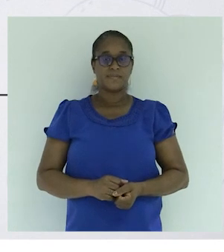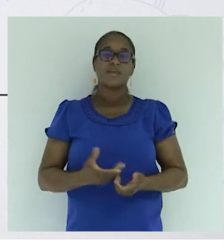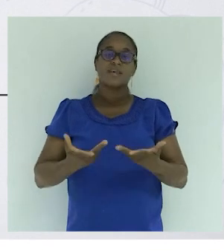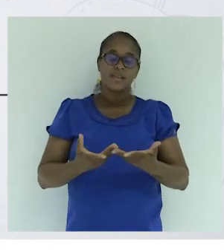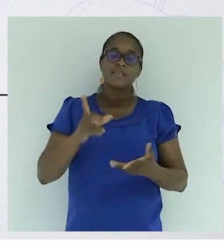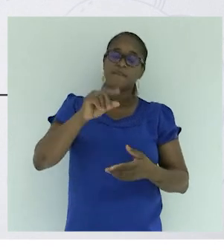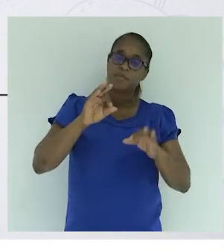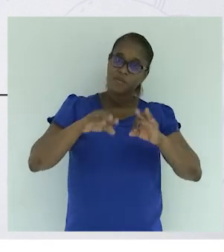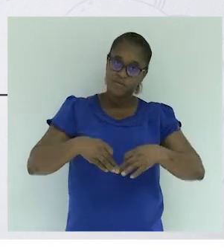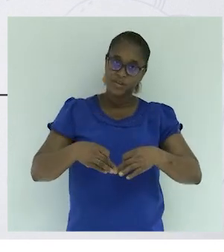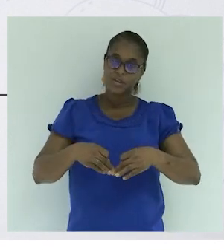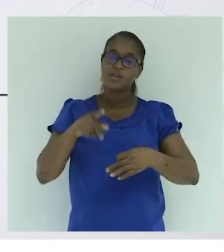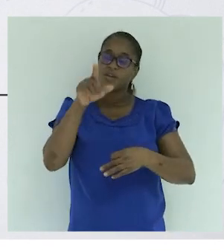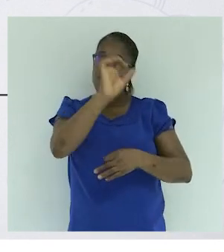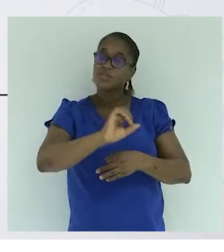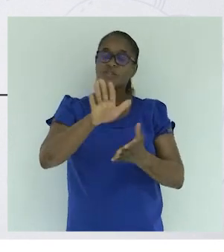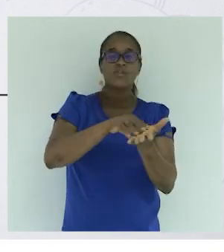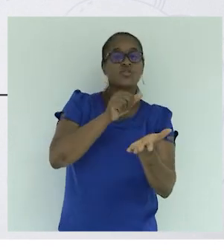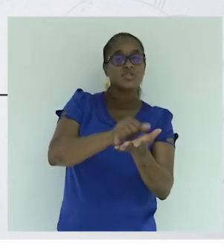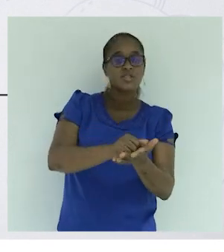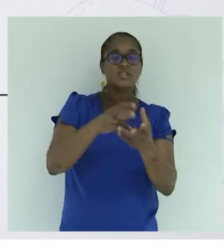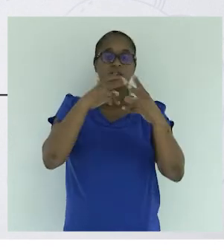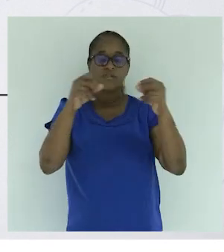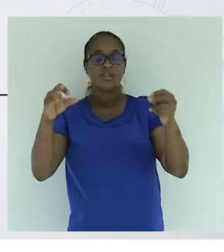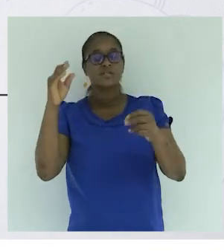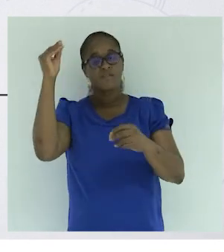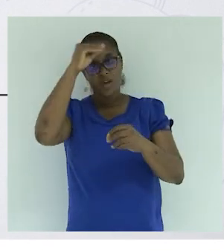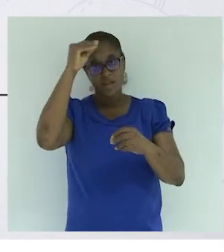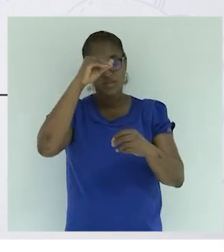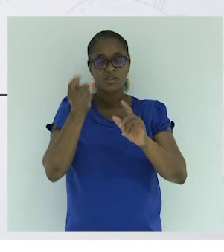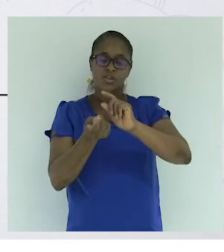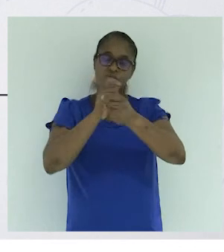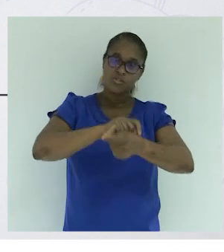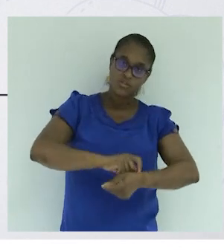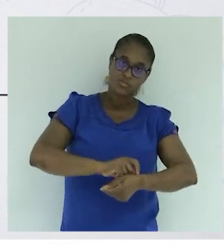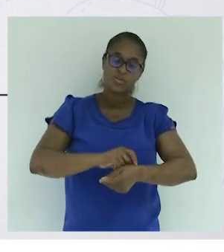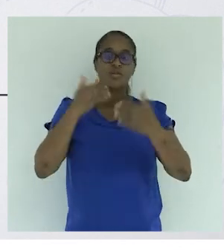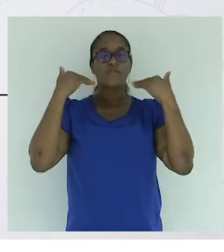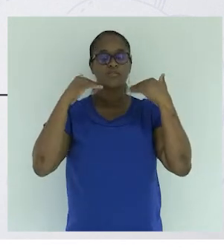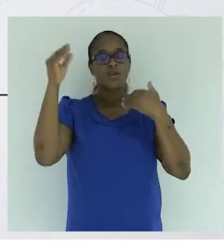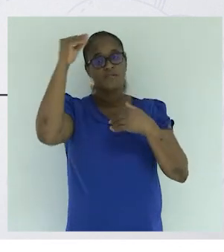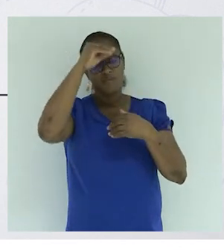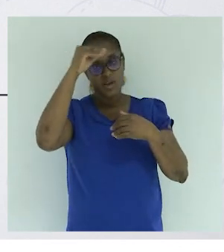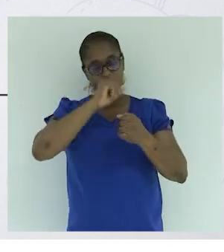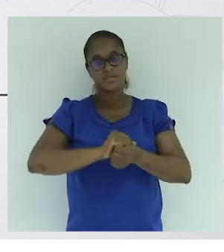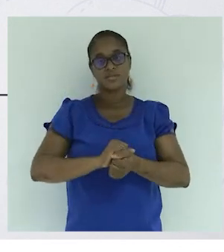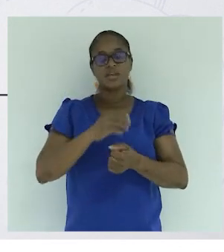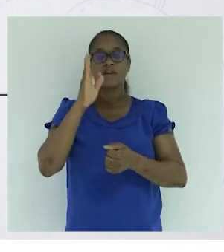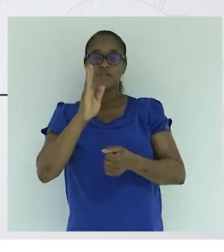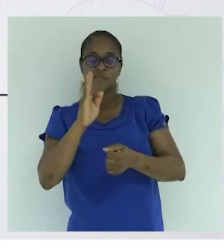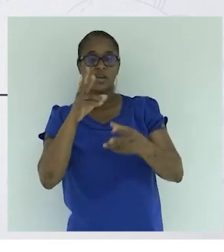E por fim, vão corrigir as informações falsas, ou seja, transformar as informações falsas